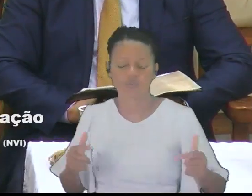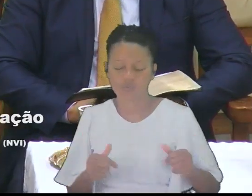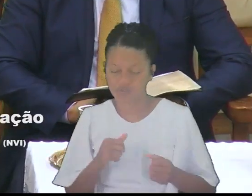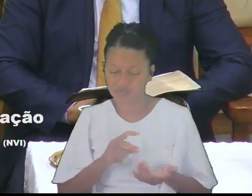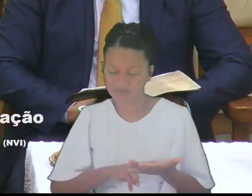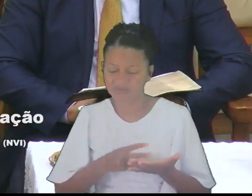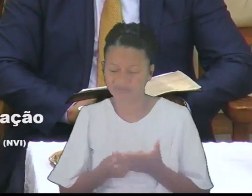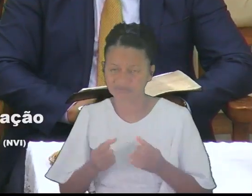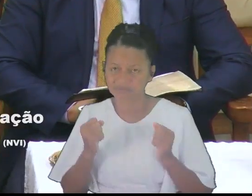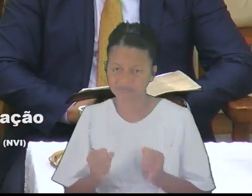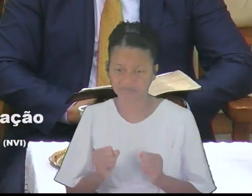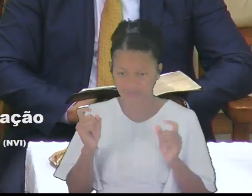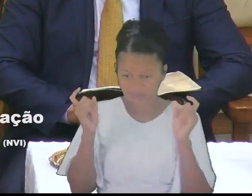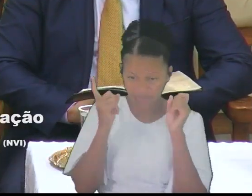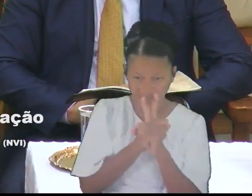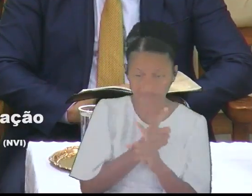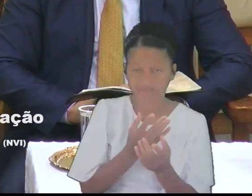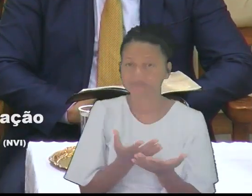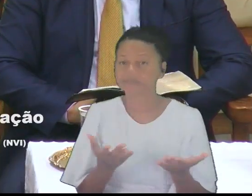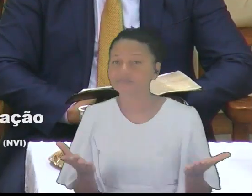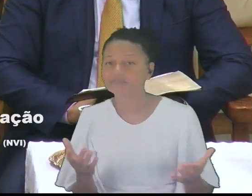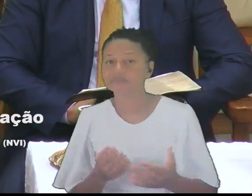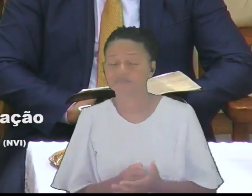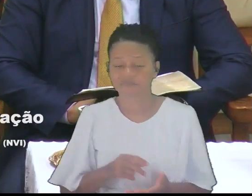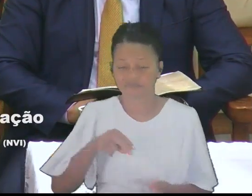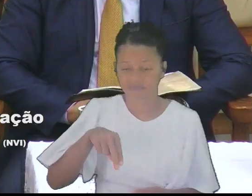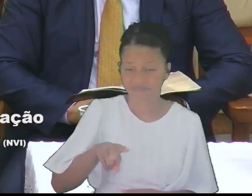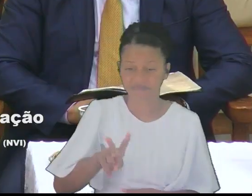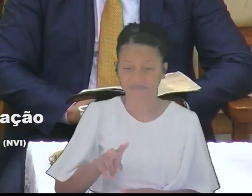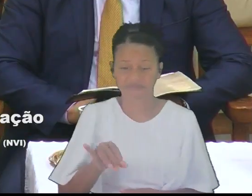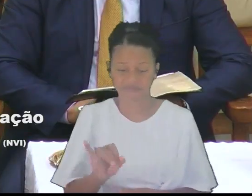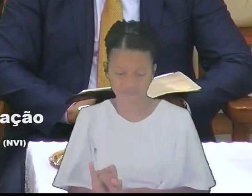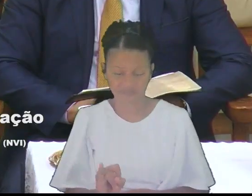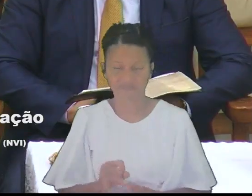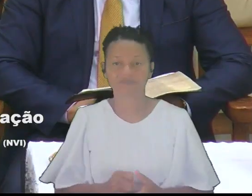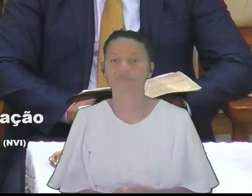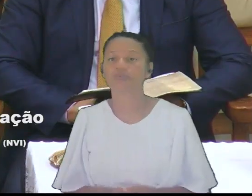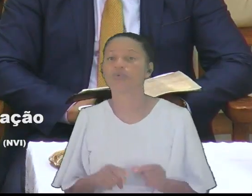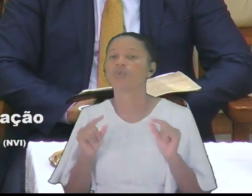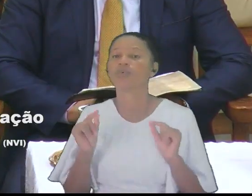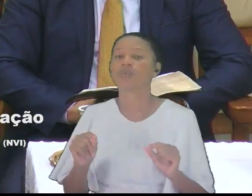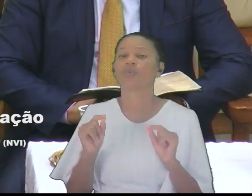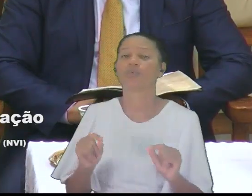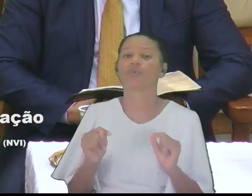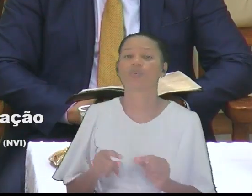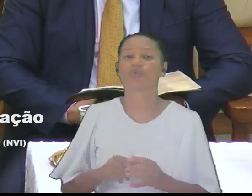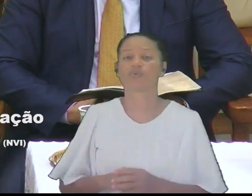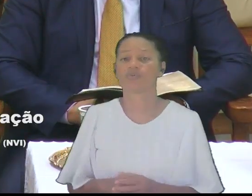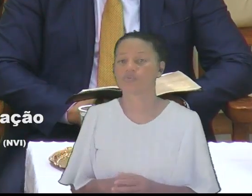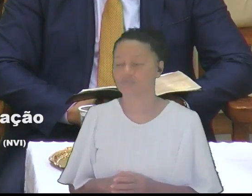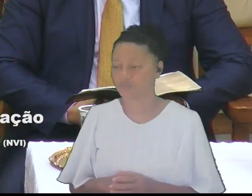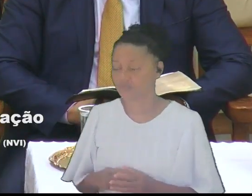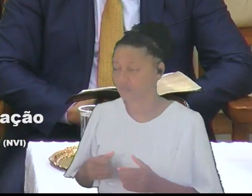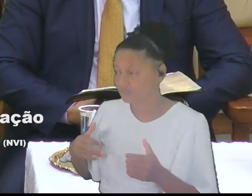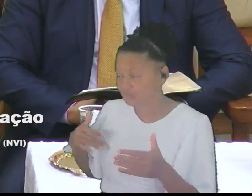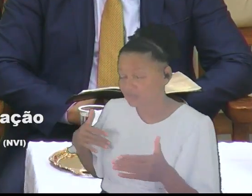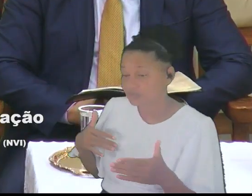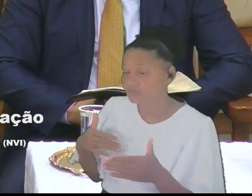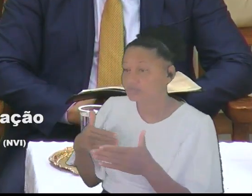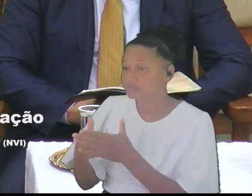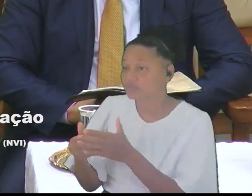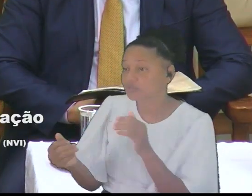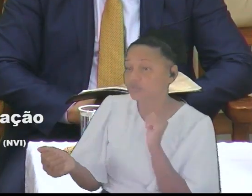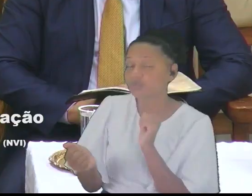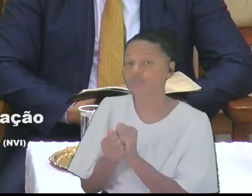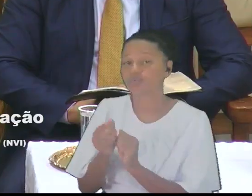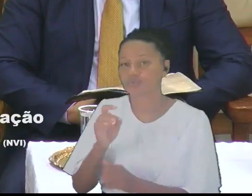for difícil. Como é que diz assim, na NVI? Assim, o que, irmãos? Aproximemo-nos de